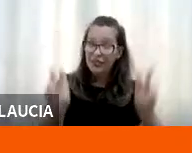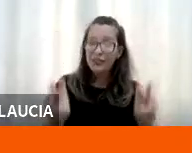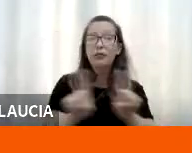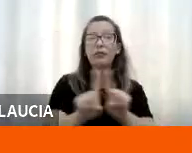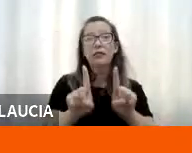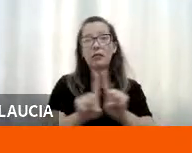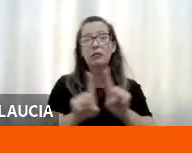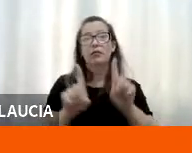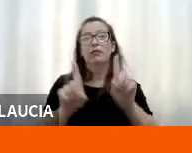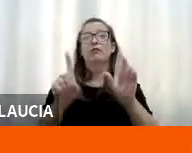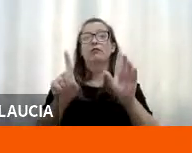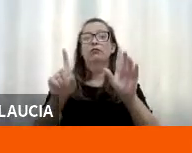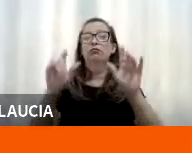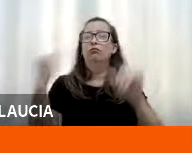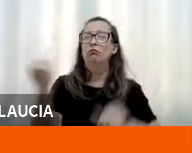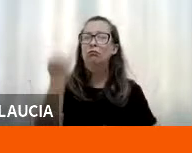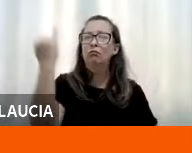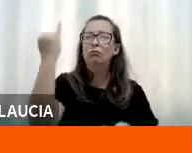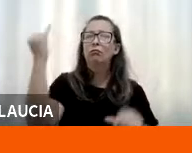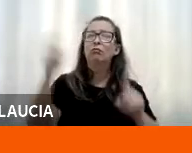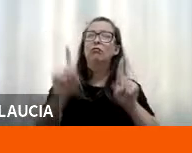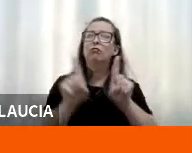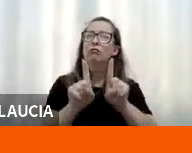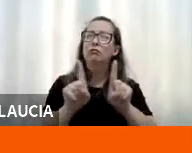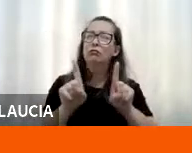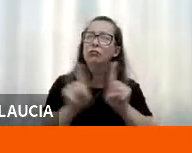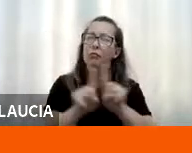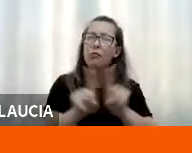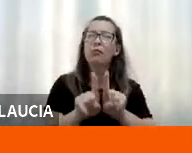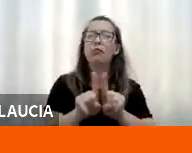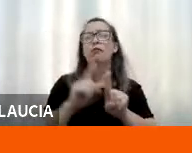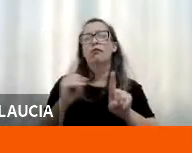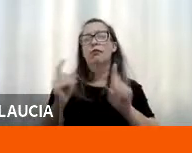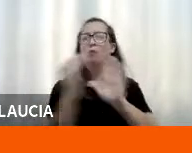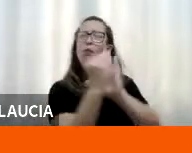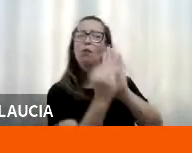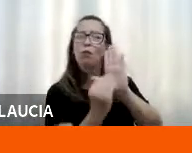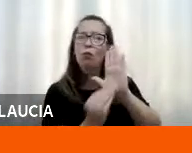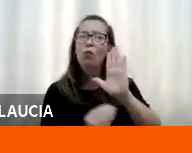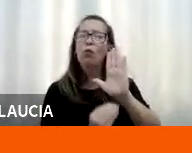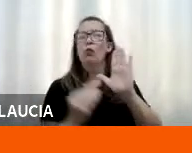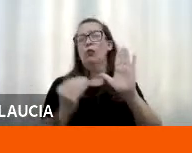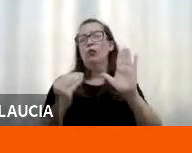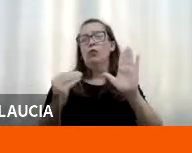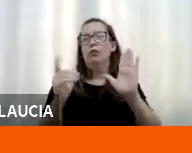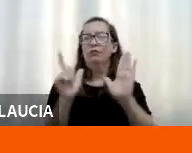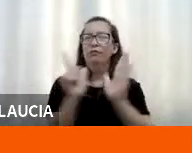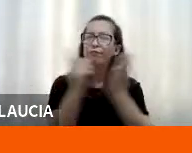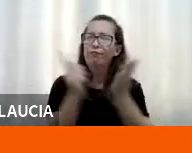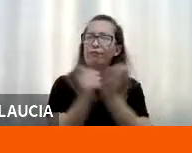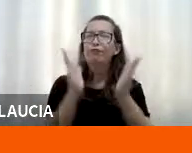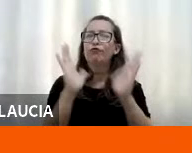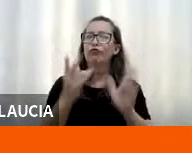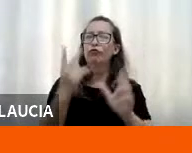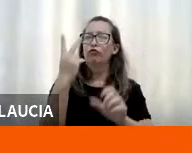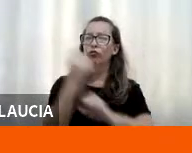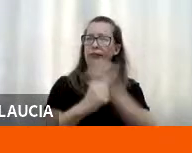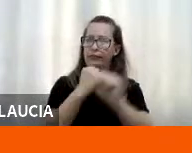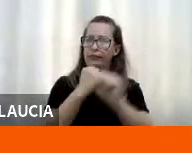das vozes que estiveram presentes na revista nesses 2 anos de pandemia. Mas